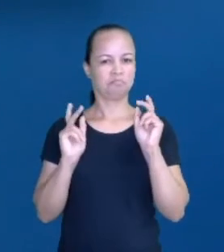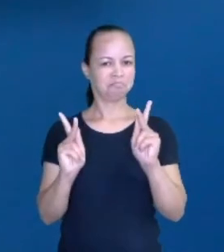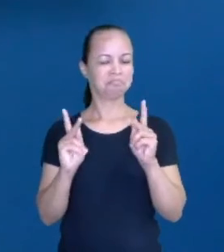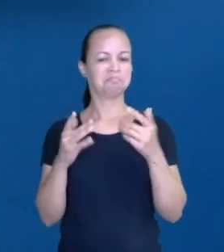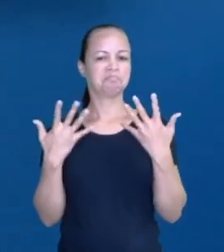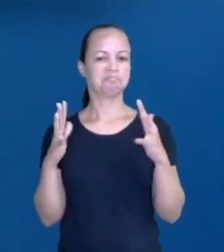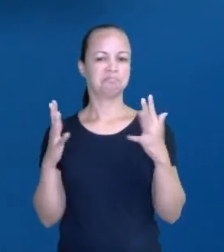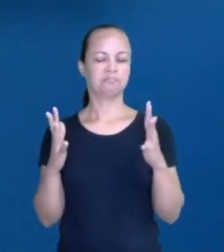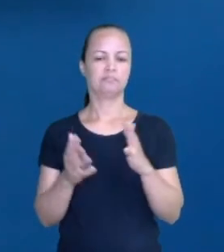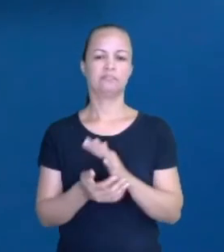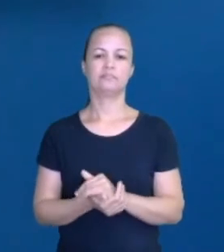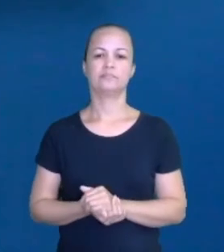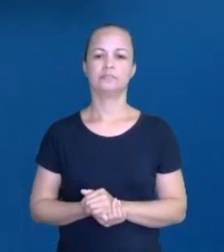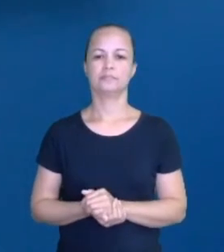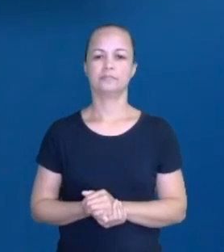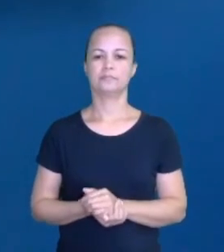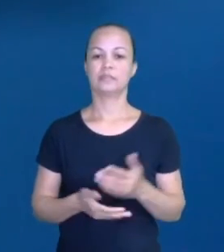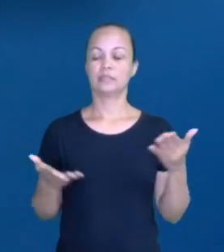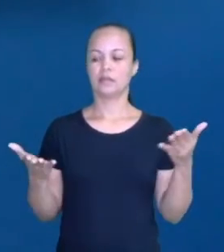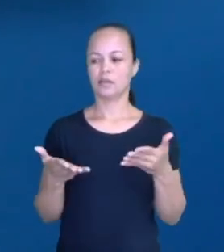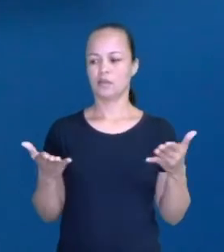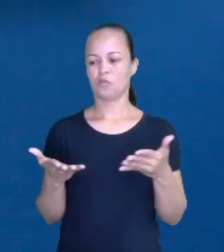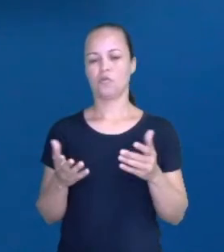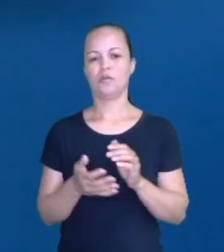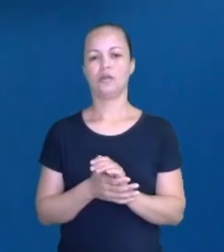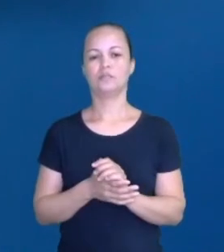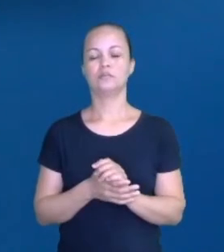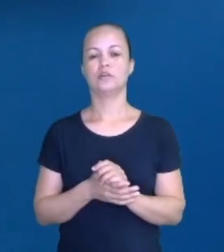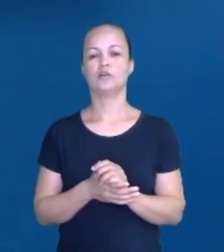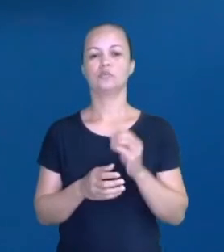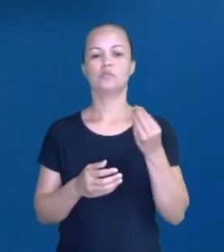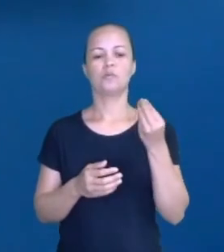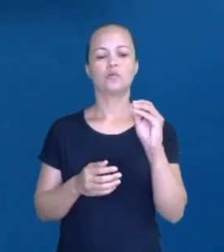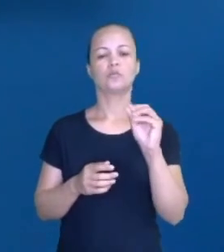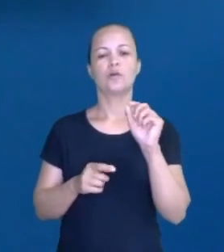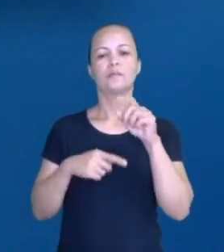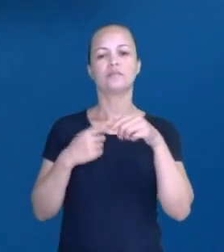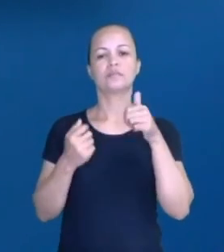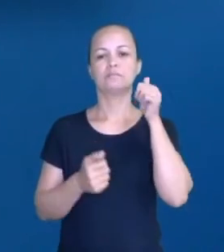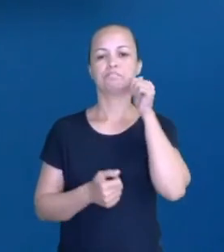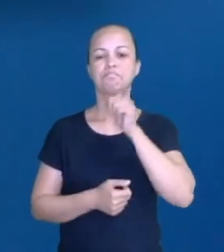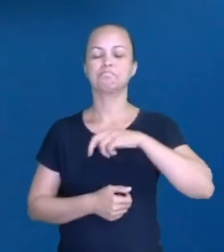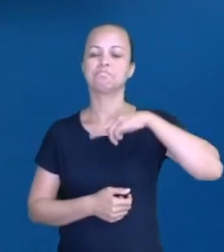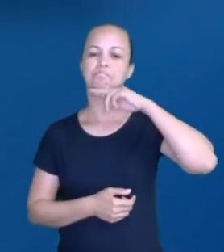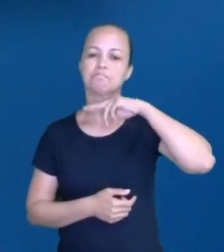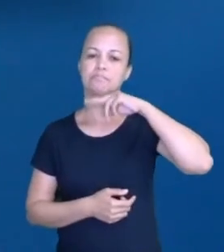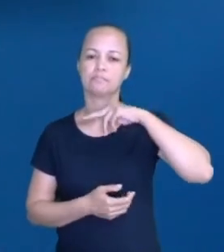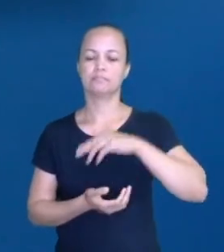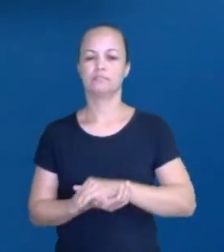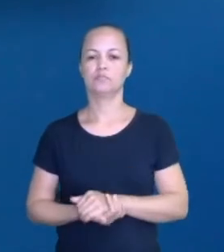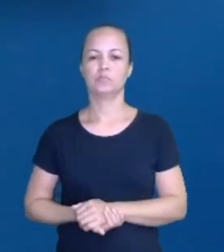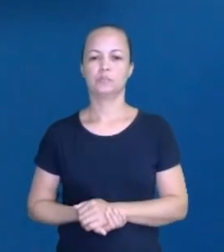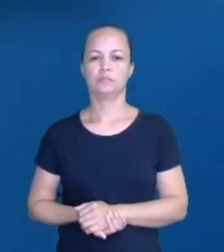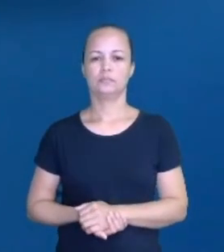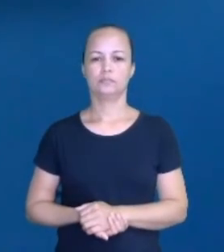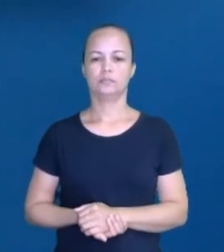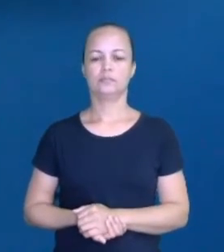para pontuar textos. Vamos agora pontuar para ficar para a neta.